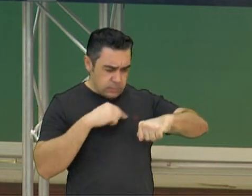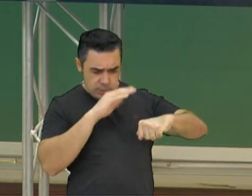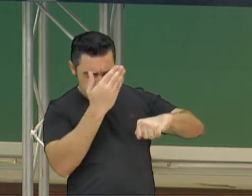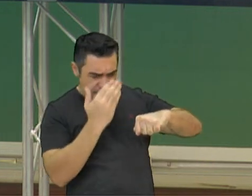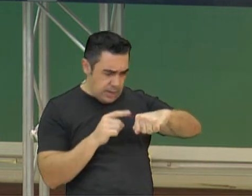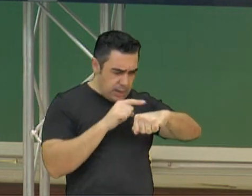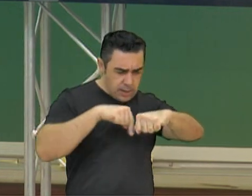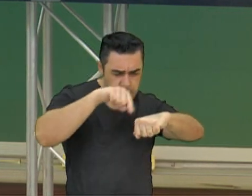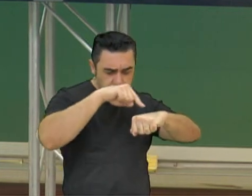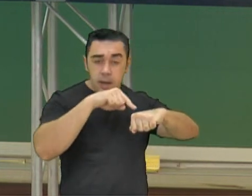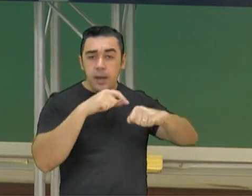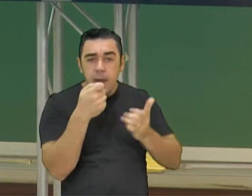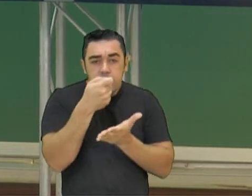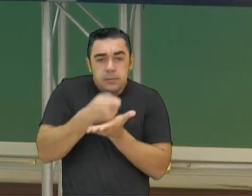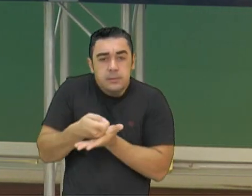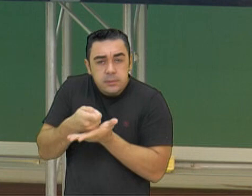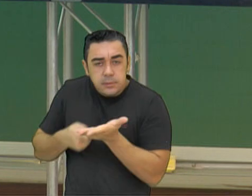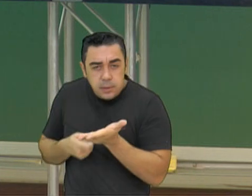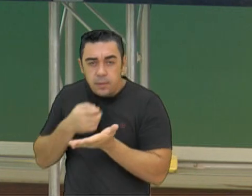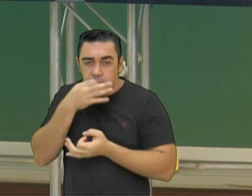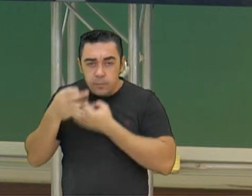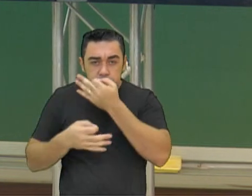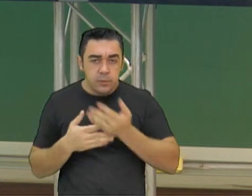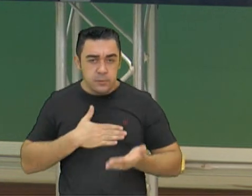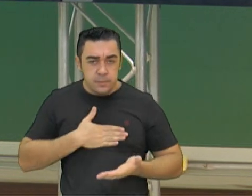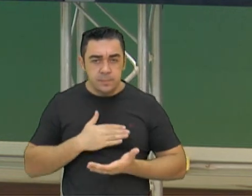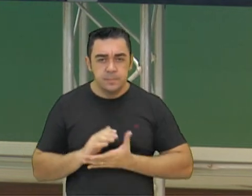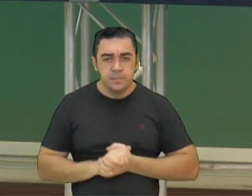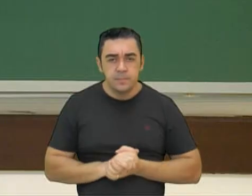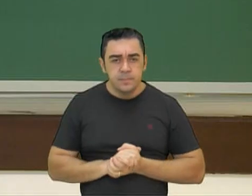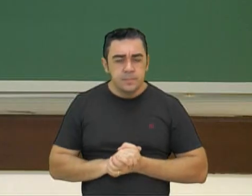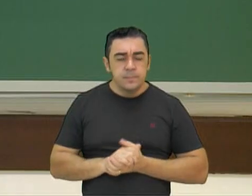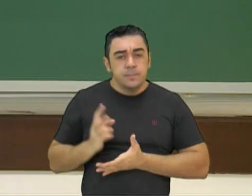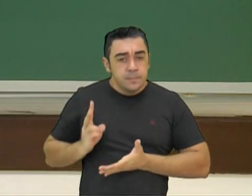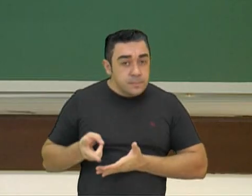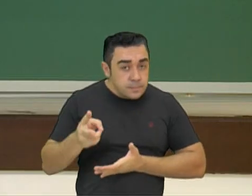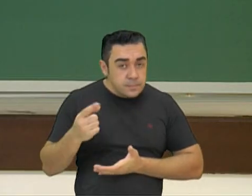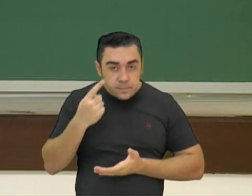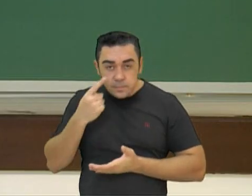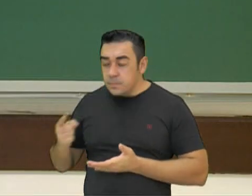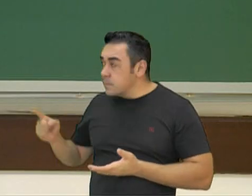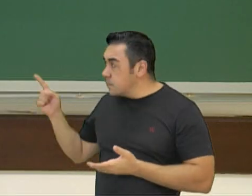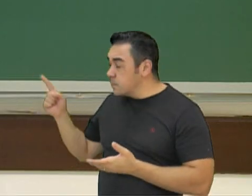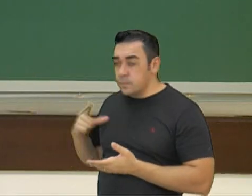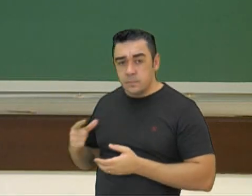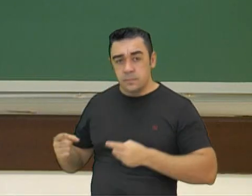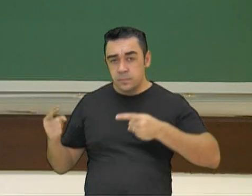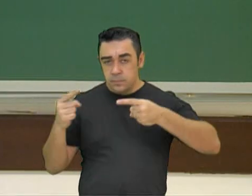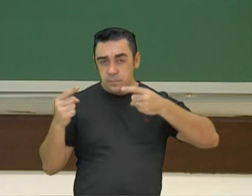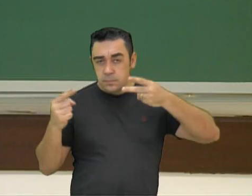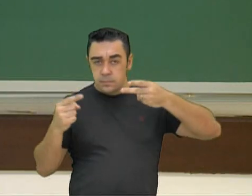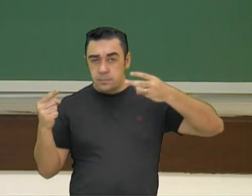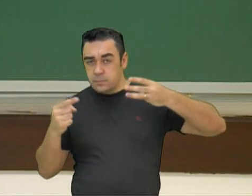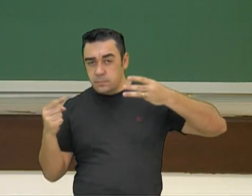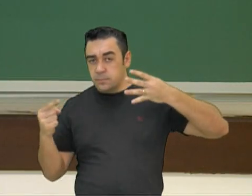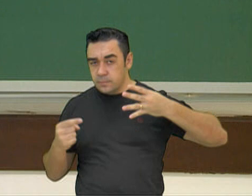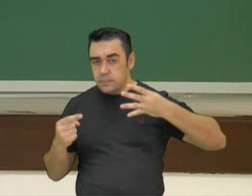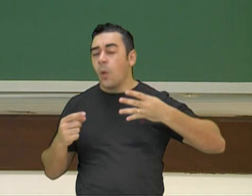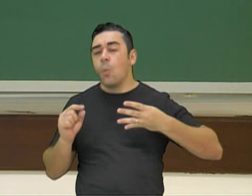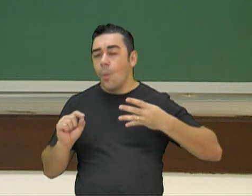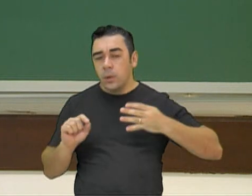ele, tá? E nós vamos seguir aqui basicamente 4 passos. É isso que